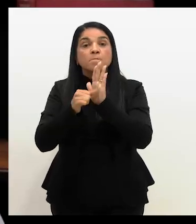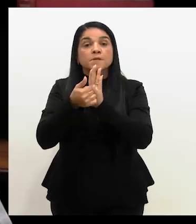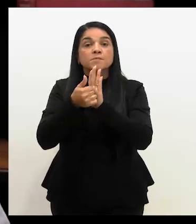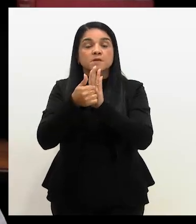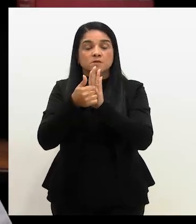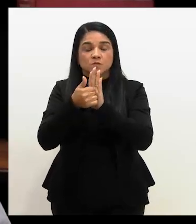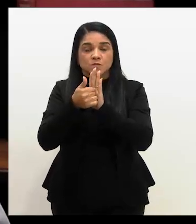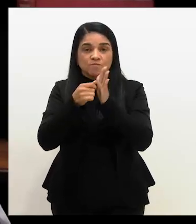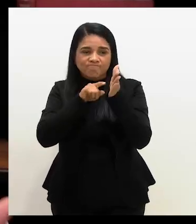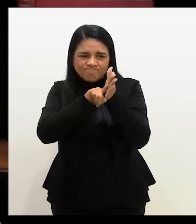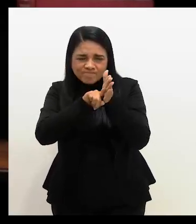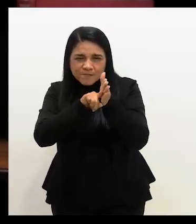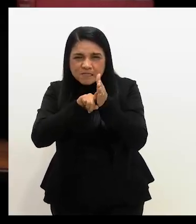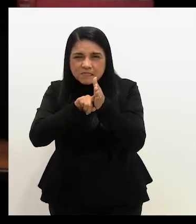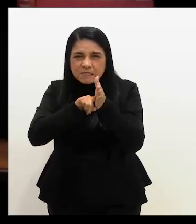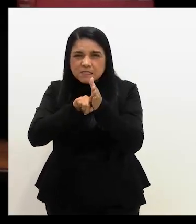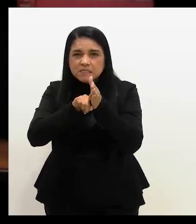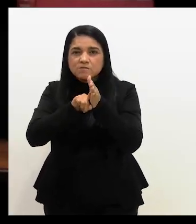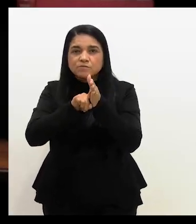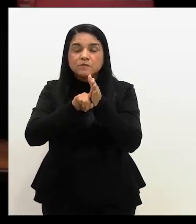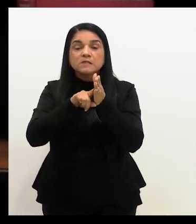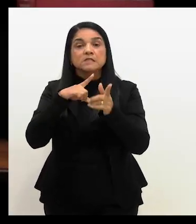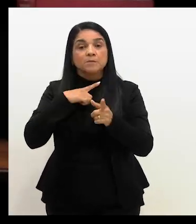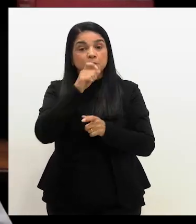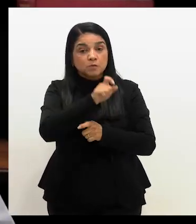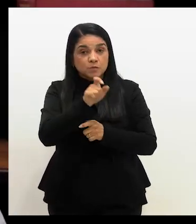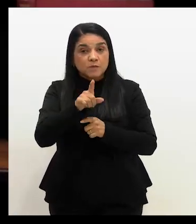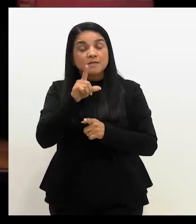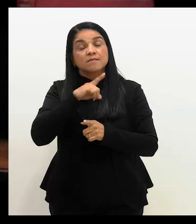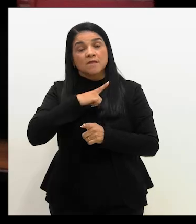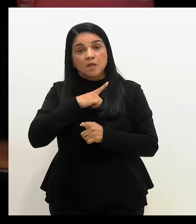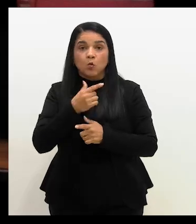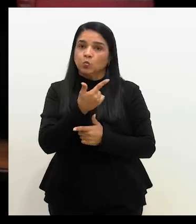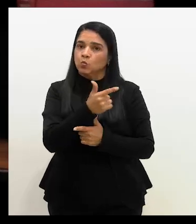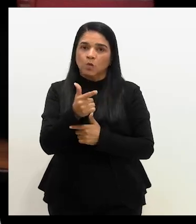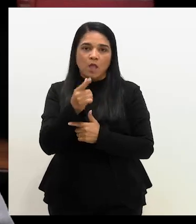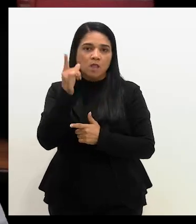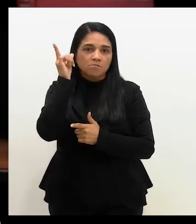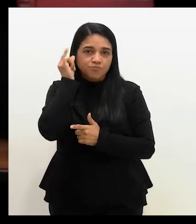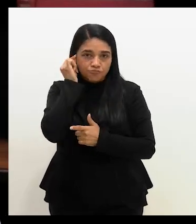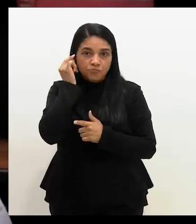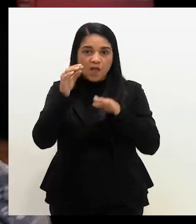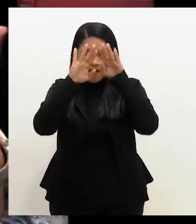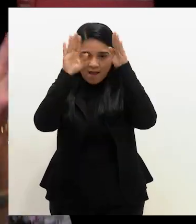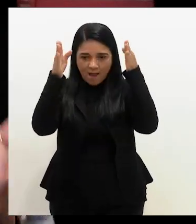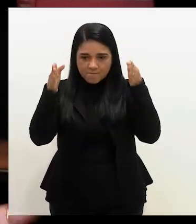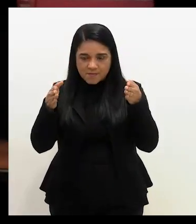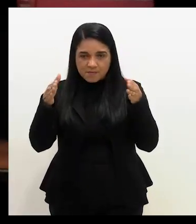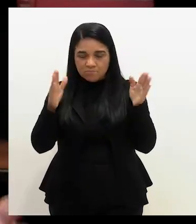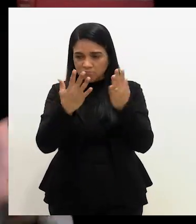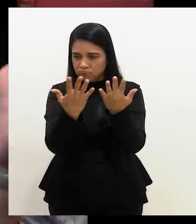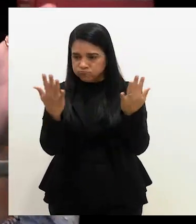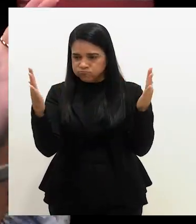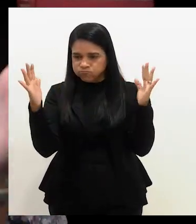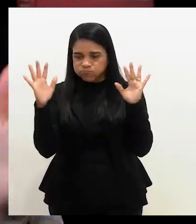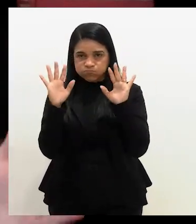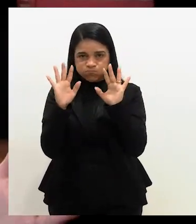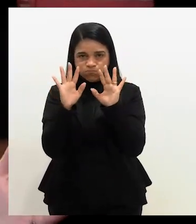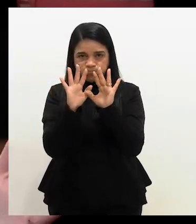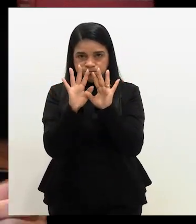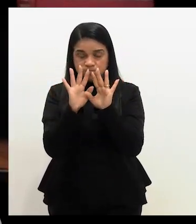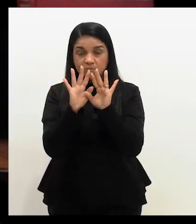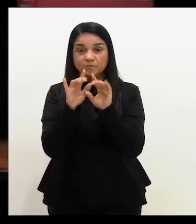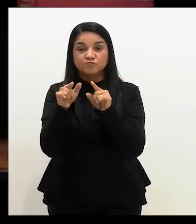auditiva, né? O primeiro exame que a gente faz para ver se o paciente tem ou não tem perda auditiva. A gente coloca ele numa cabine que tem um